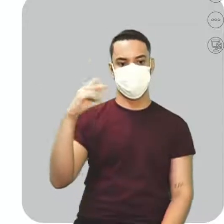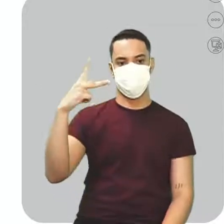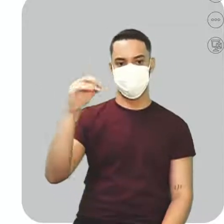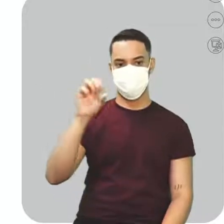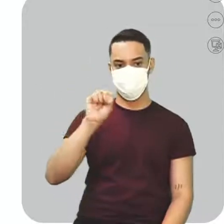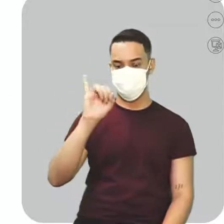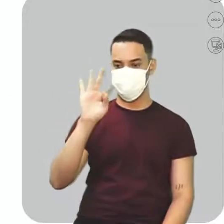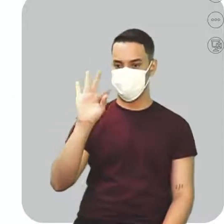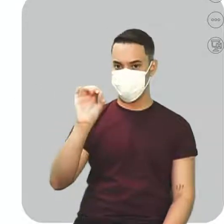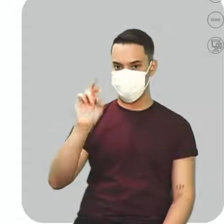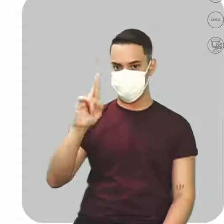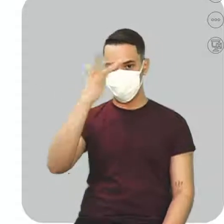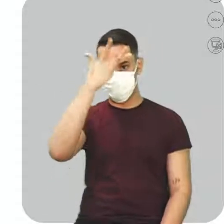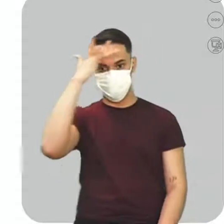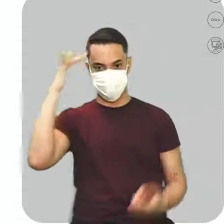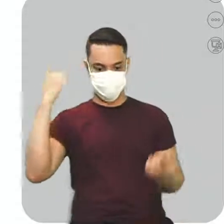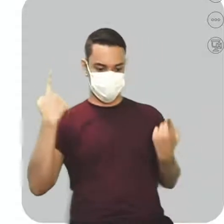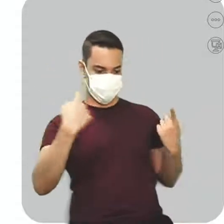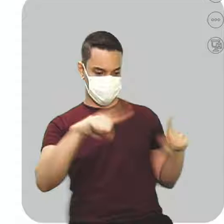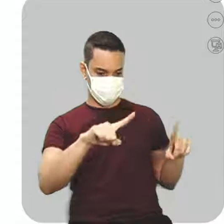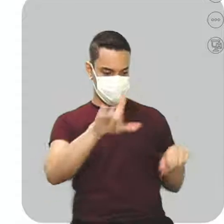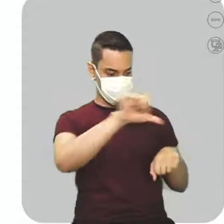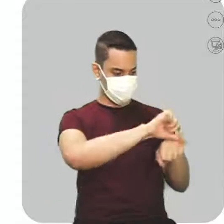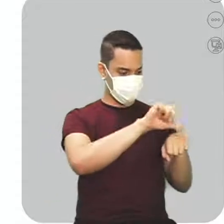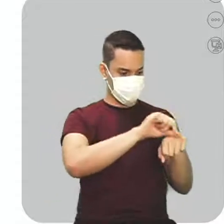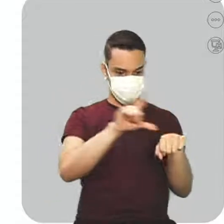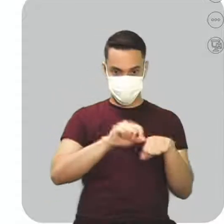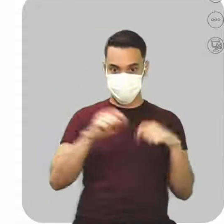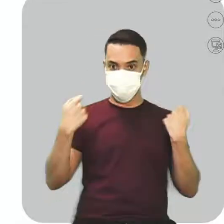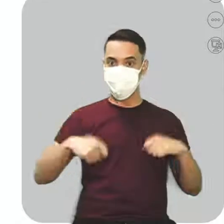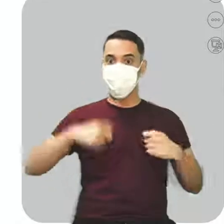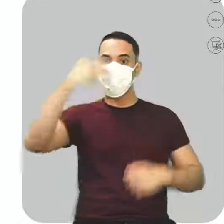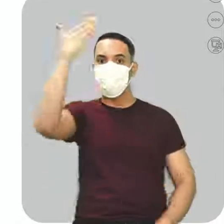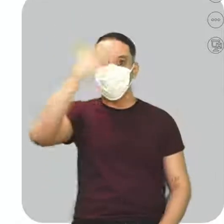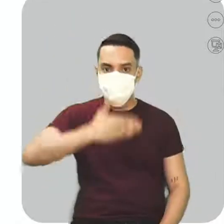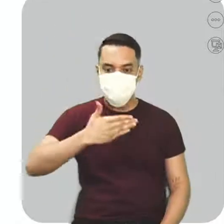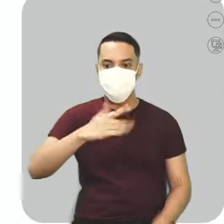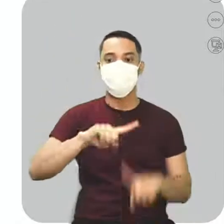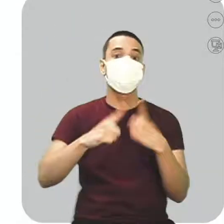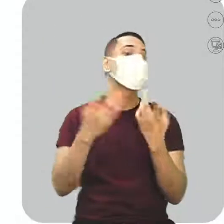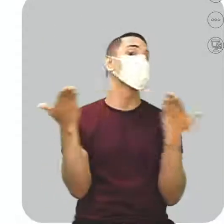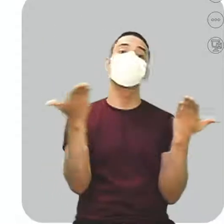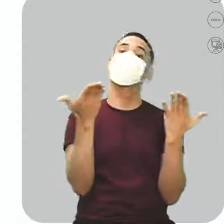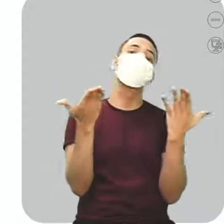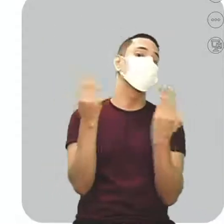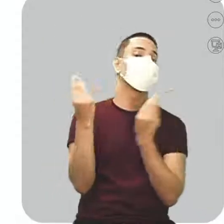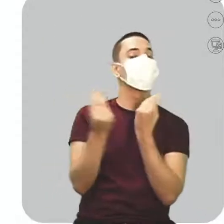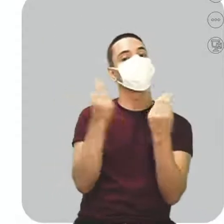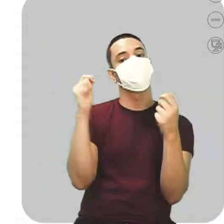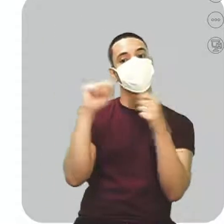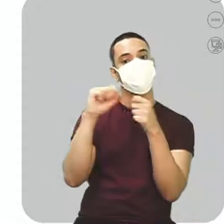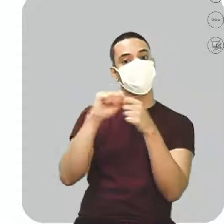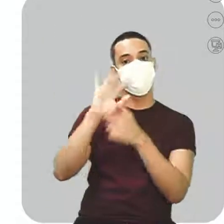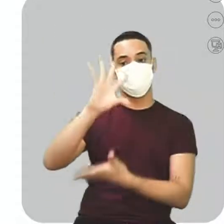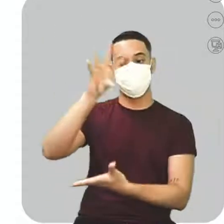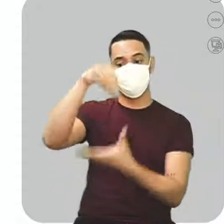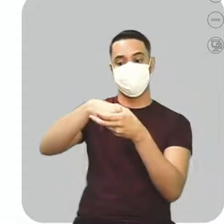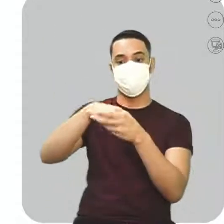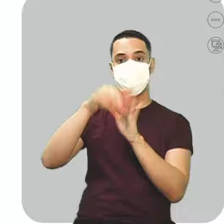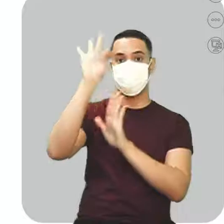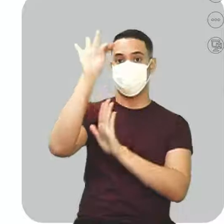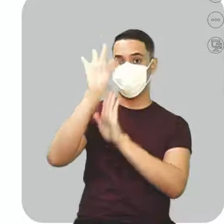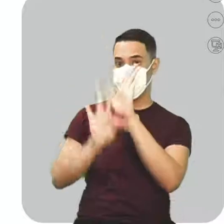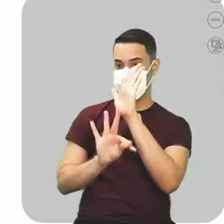opositor. Beleza? Belezinha. Agora, como que a gente vai ver essa questão dentro do